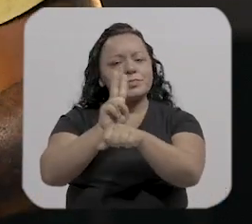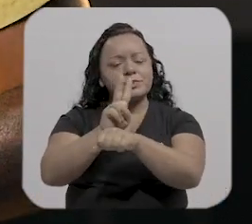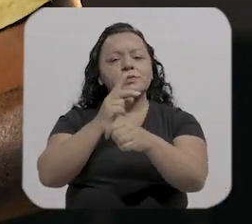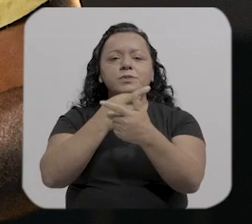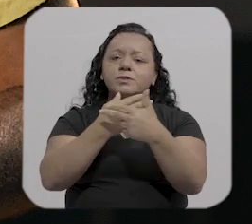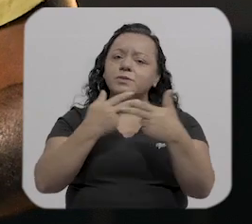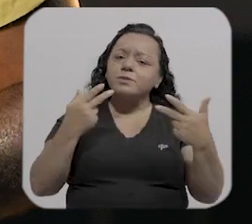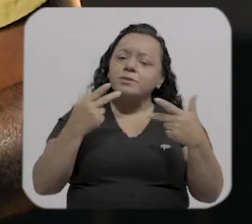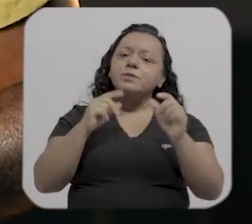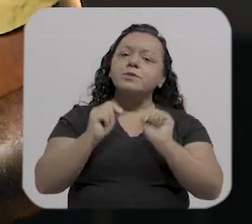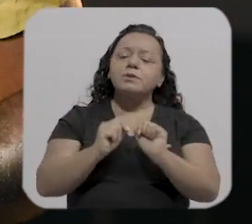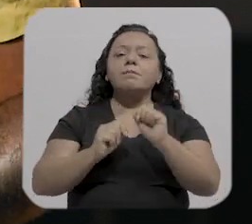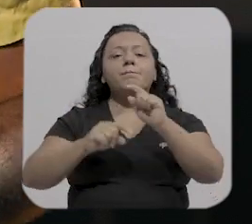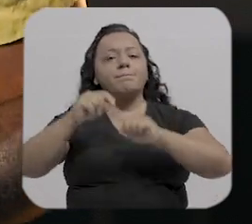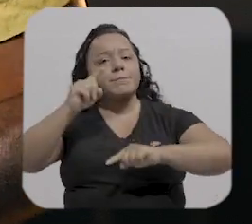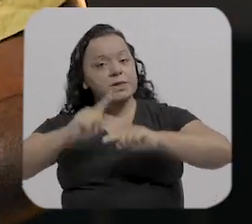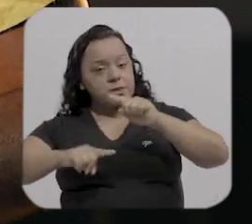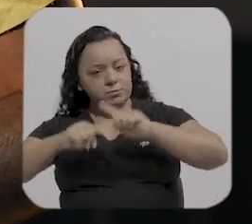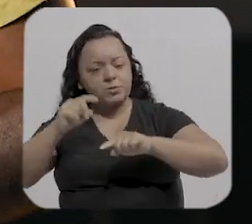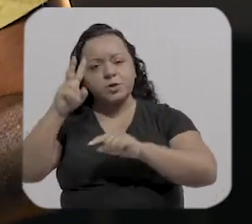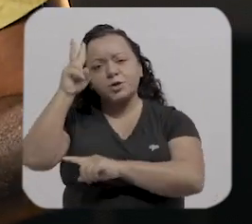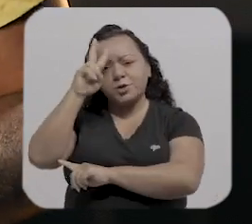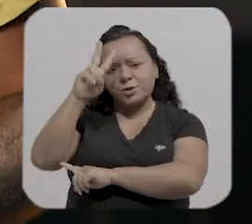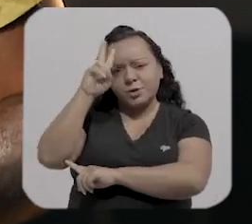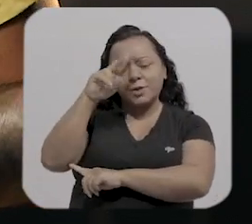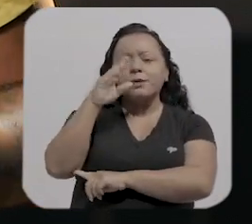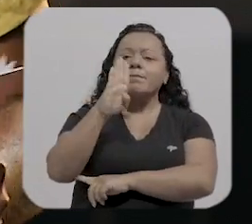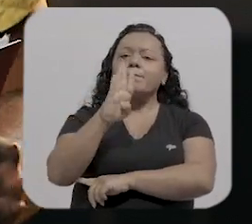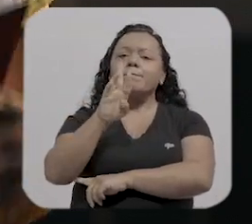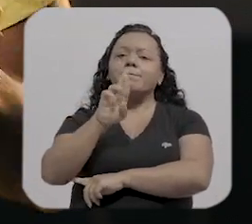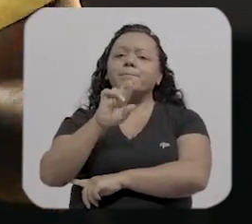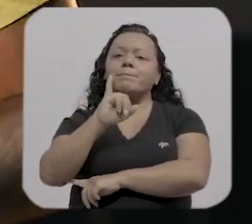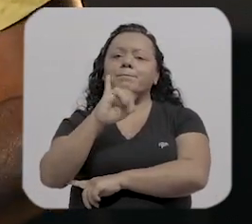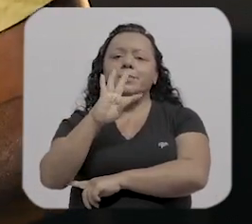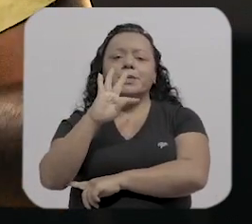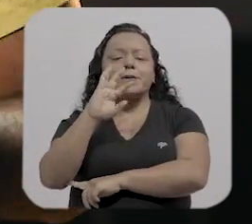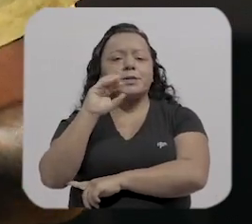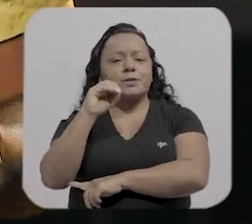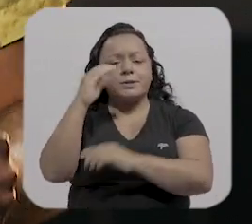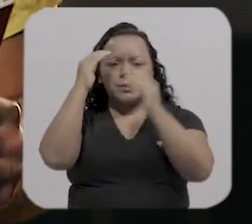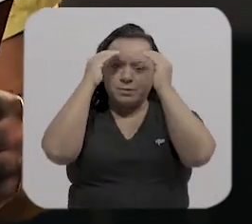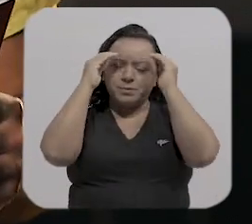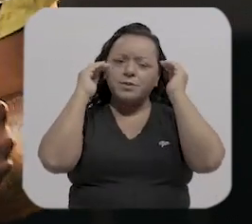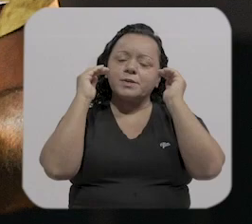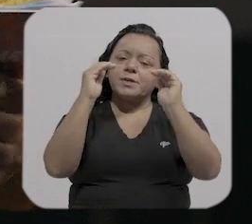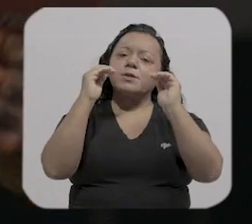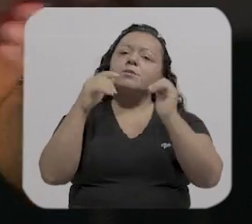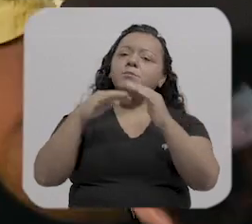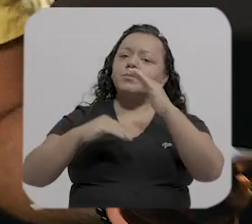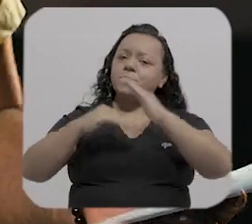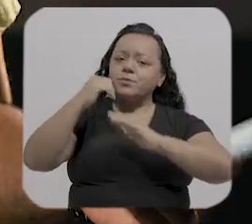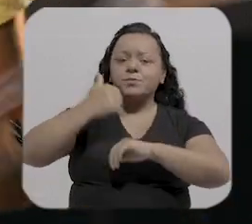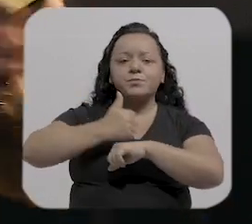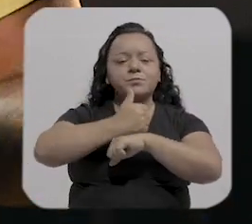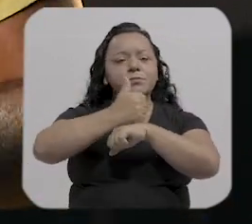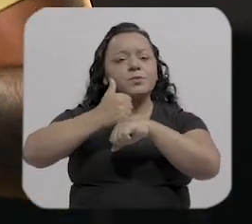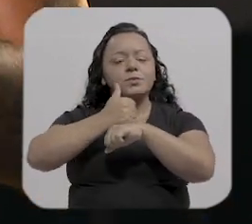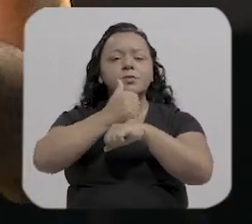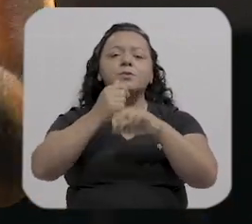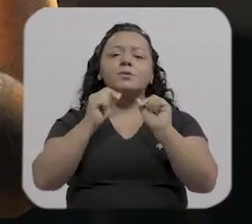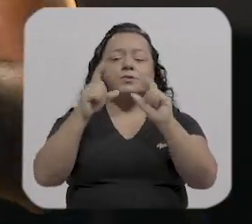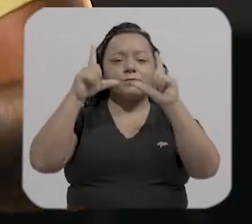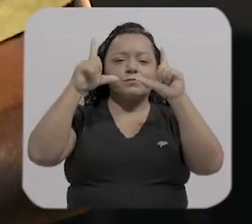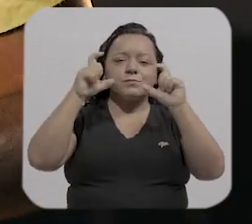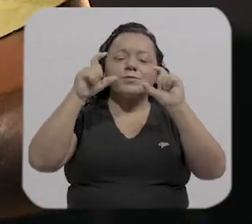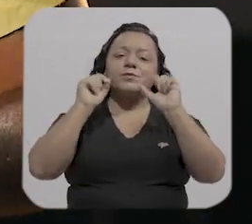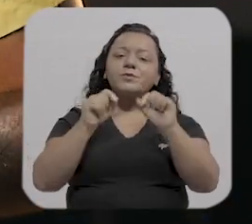da preservação do patrimônio histórico, Brito é um dos mais respeitados profissionais na área da fotografia e também